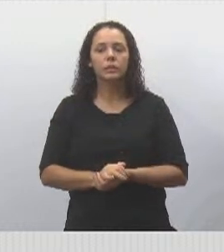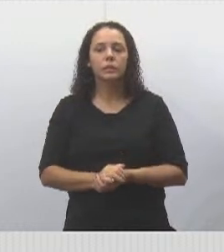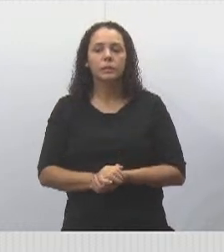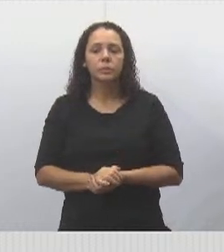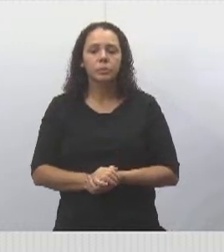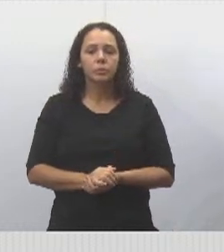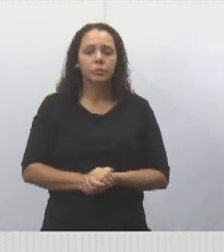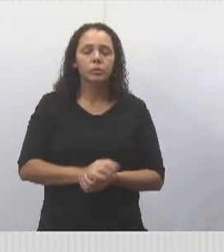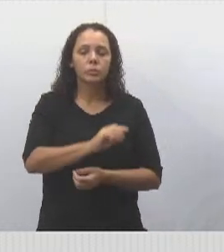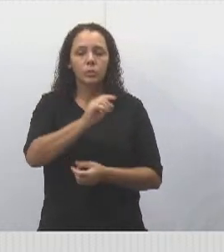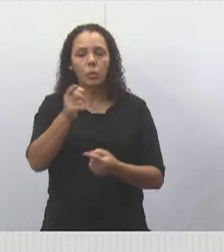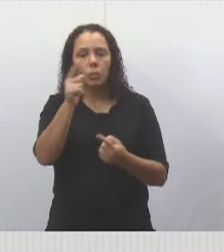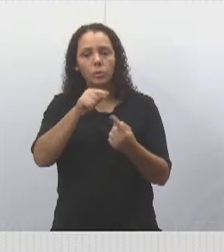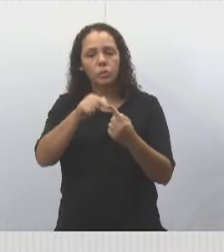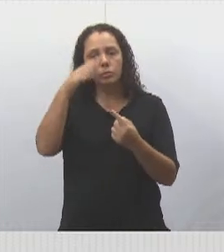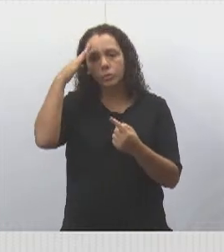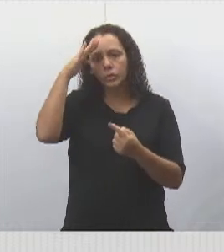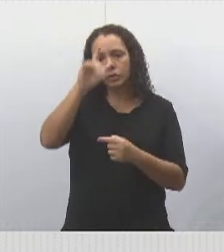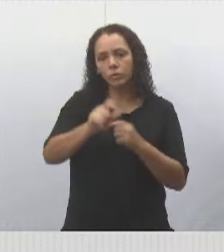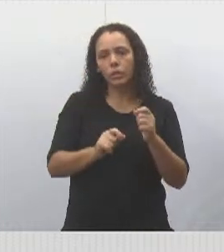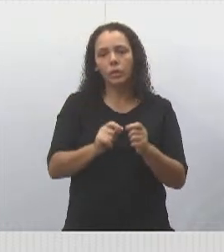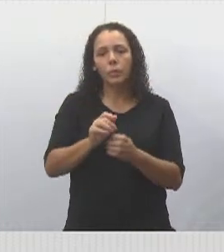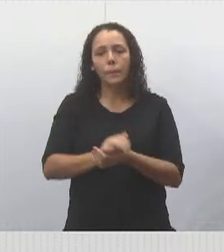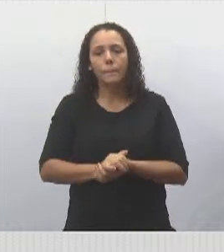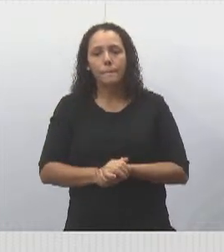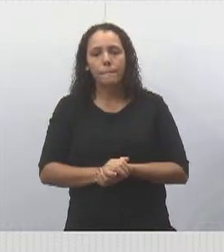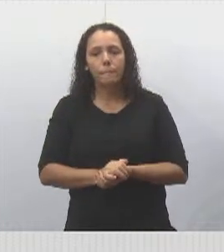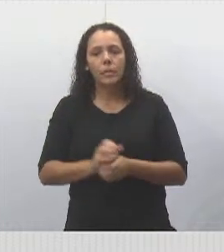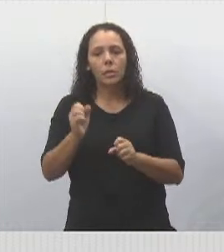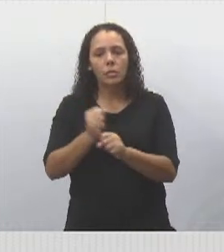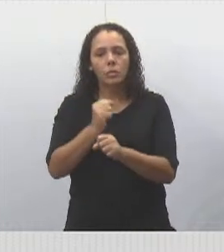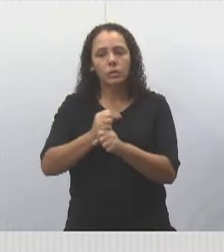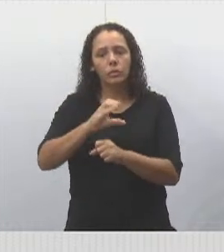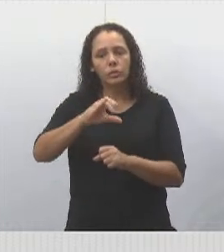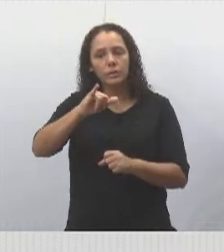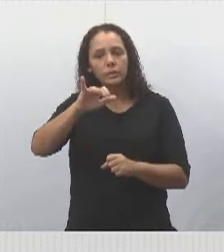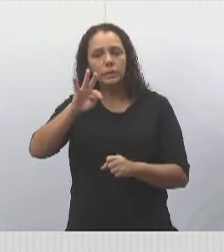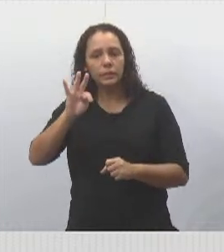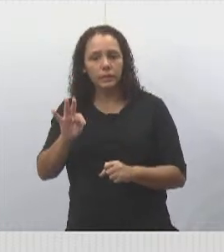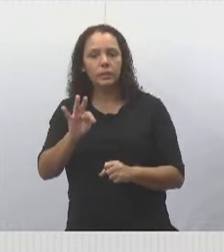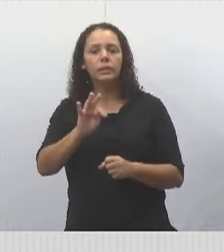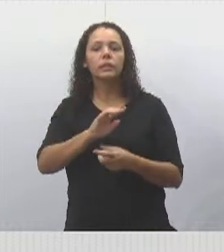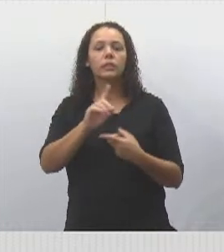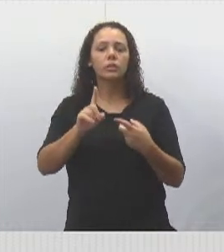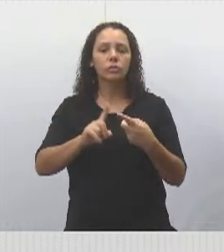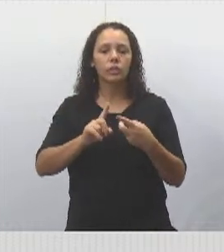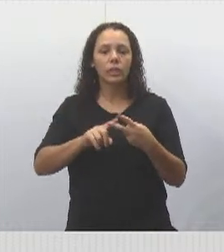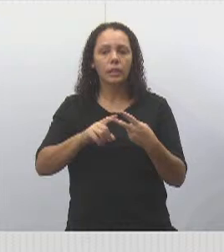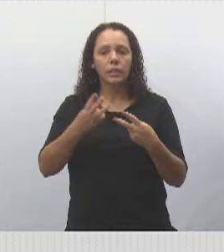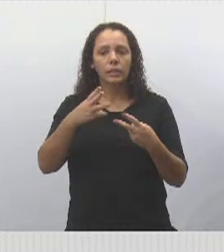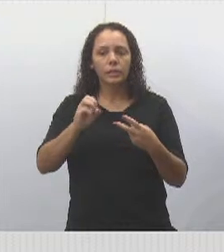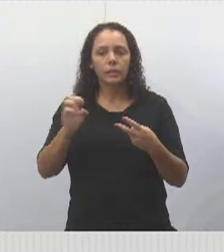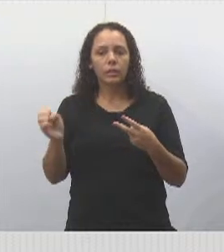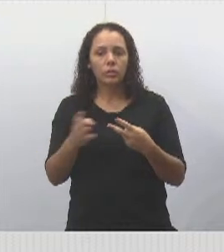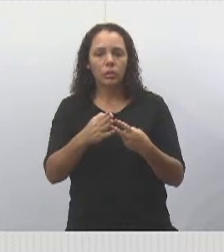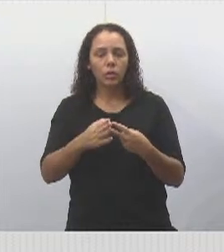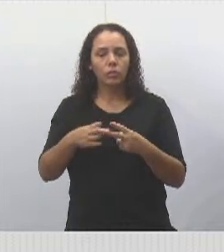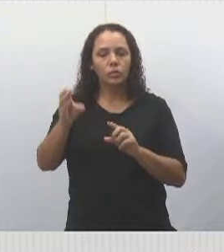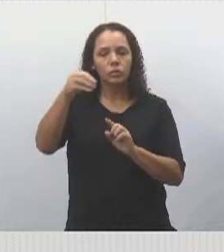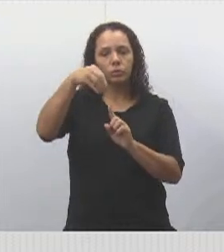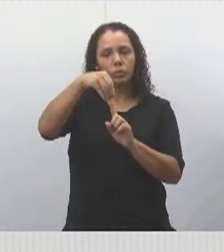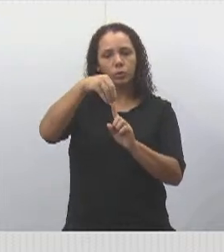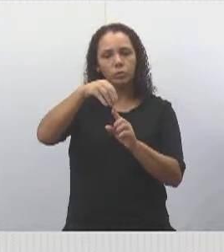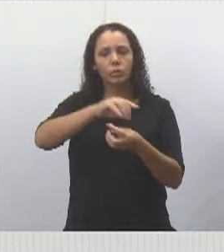passar. Tendo os principais projetos, a construção do Centro de Inteligência no Trânsito, 30 novos abrigos de